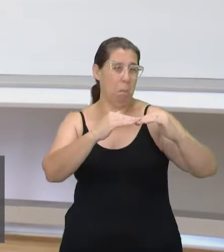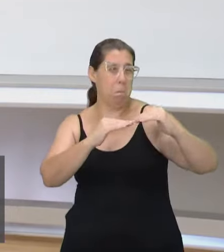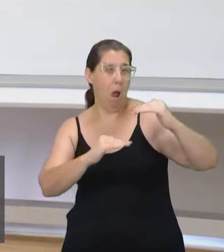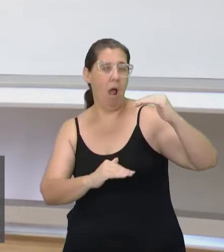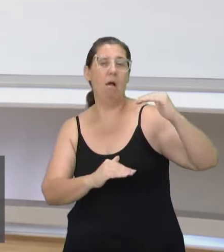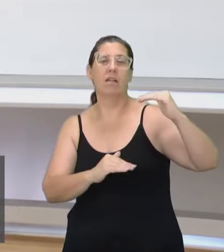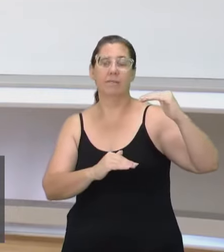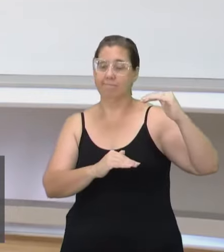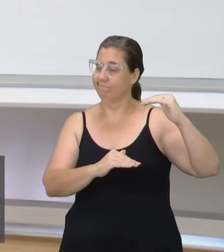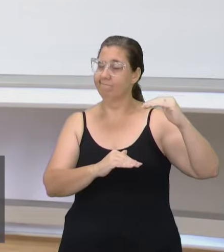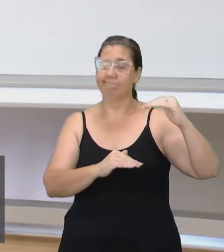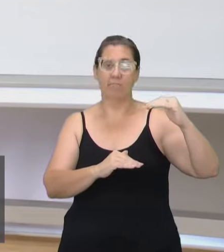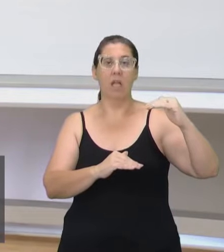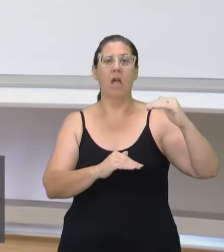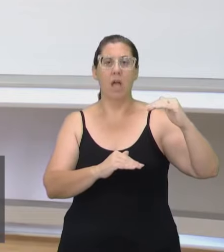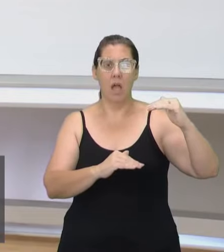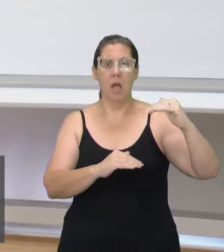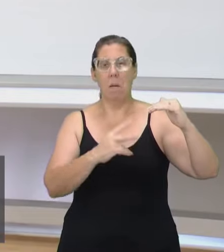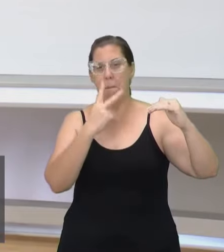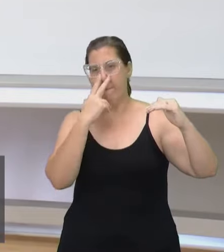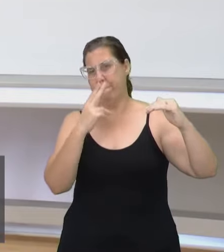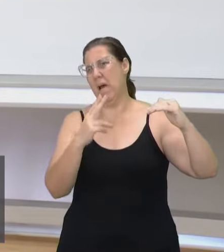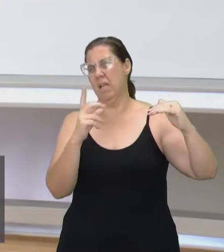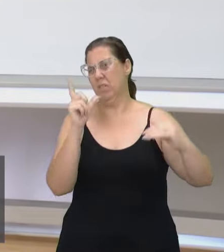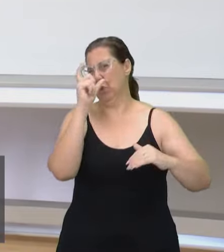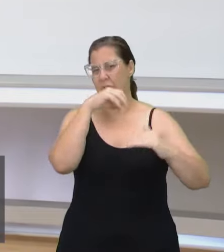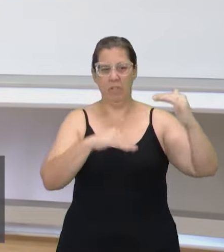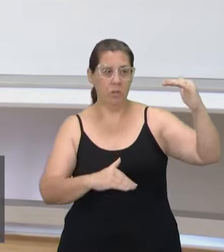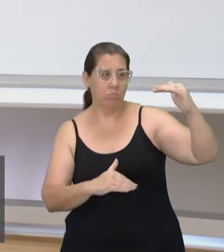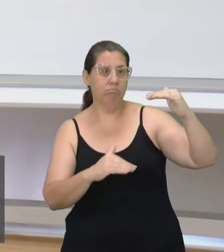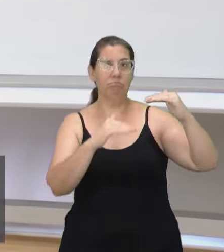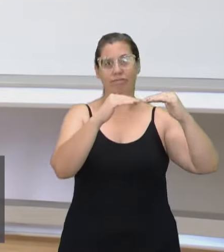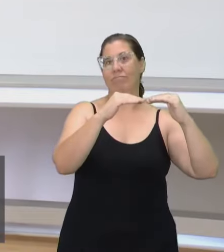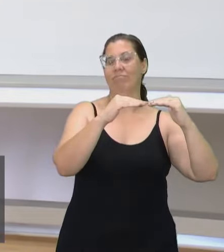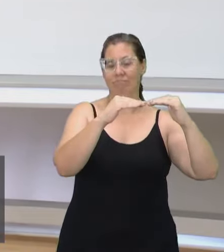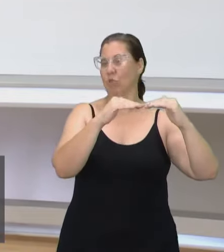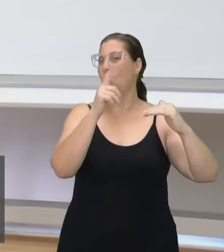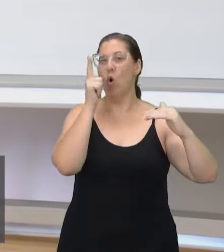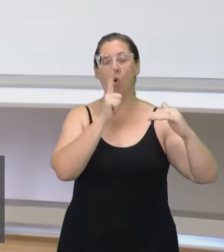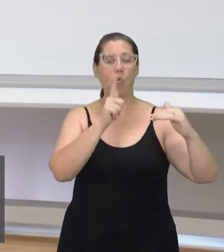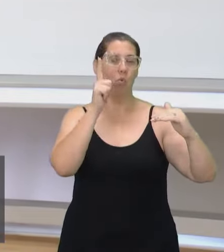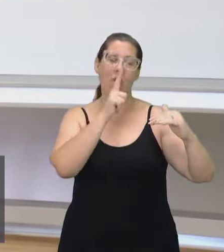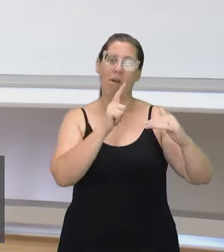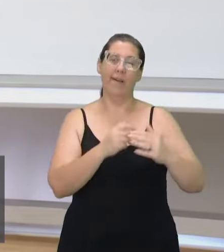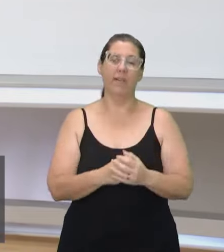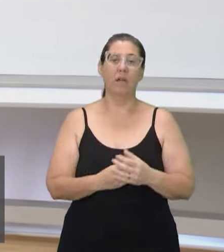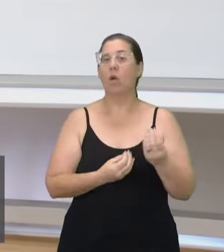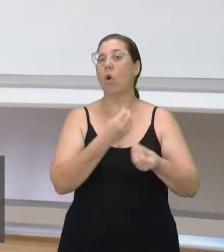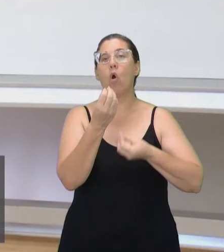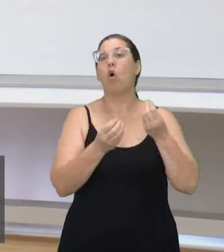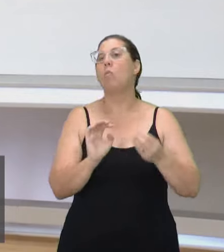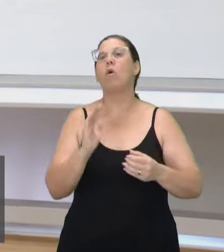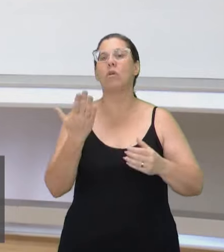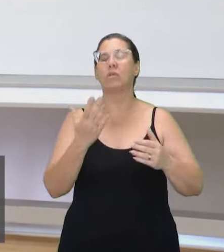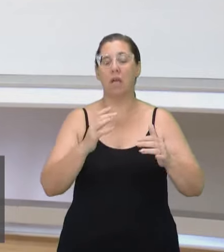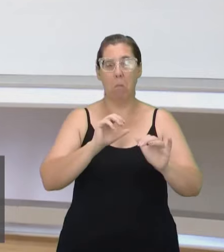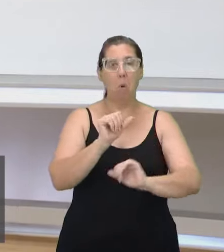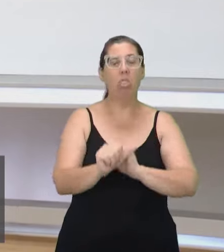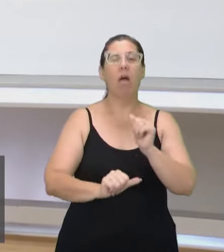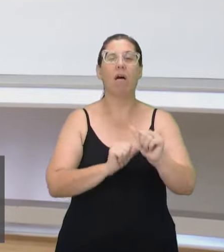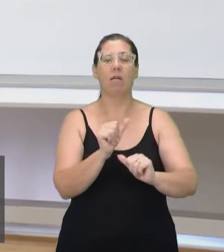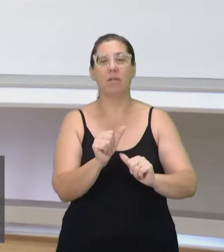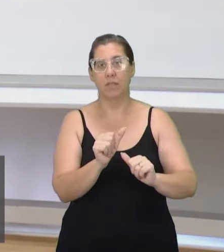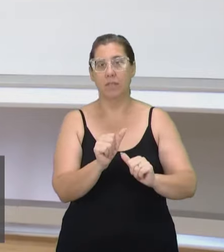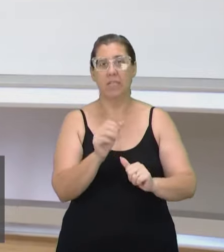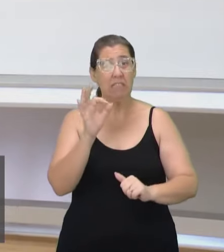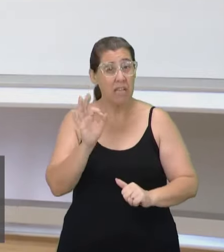desigualdade, essa mudança social, ela parece ser mais difícil, né, de acontecer. Como que vai acontecer uma mudança social